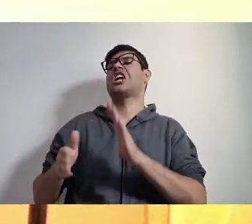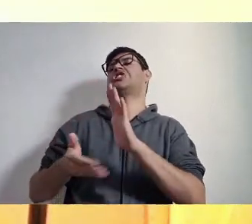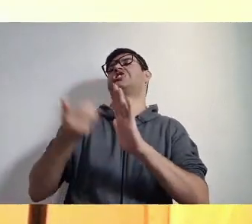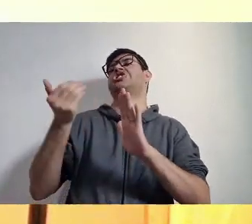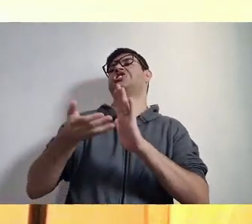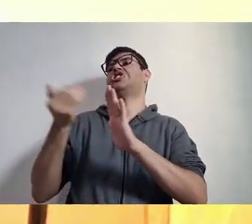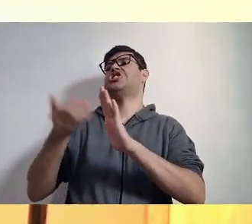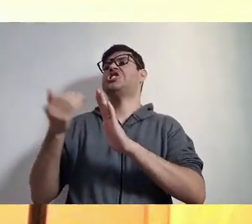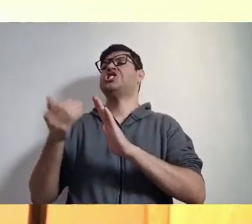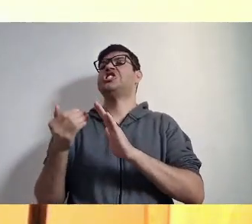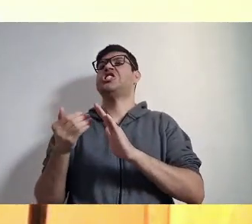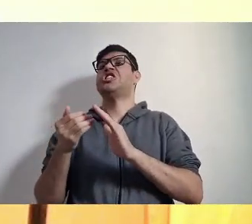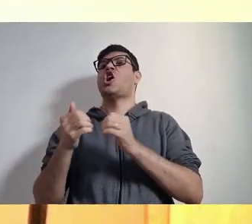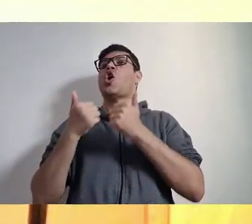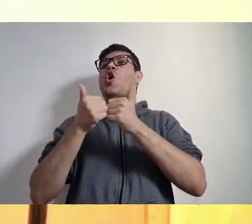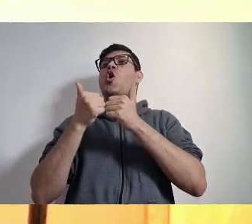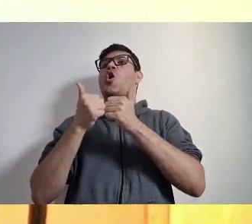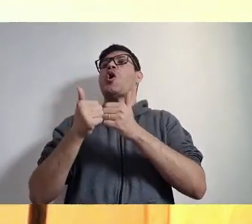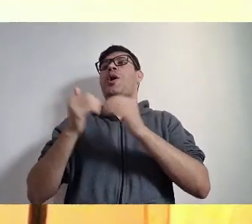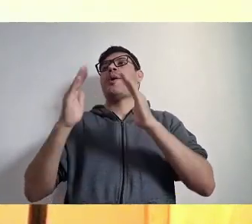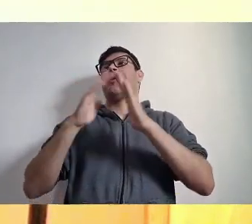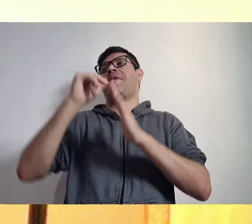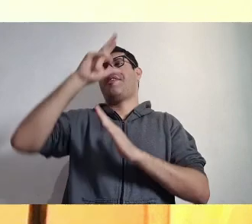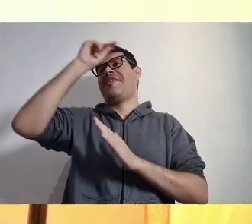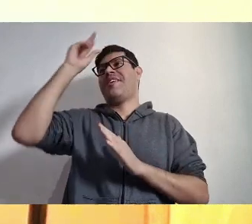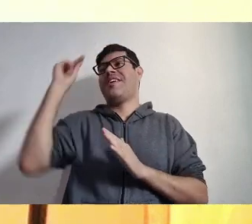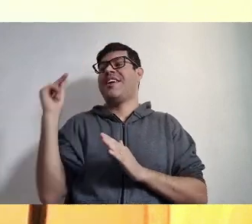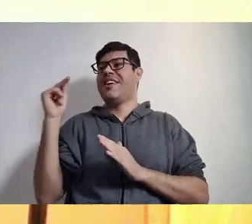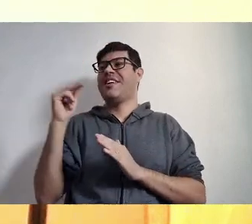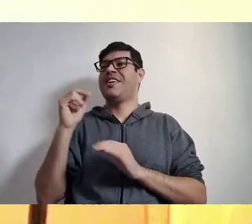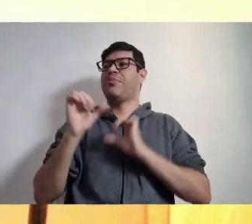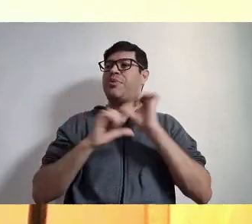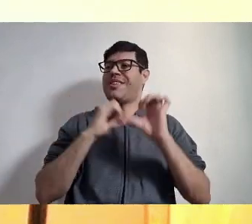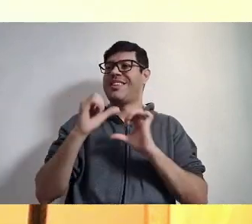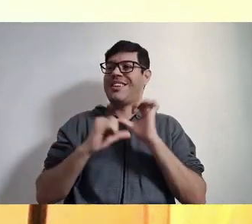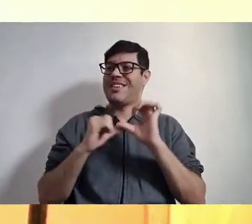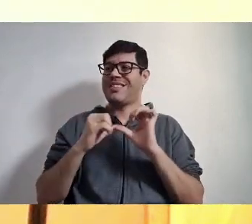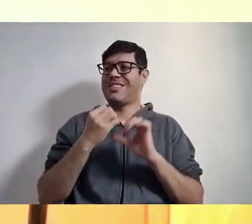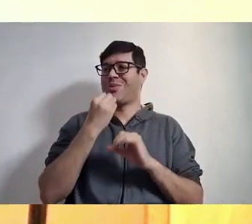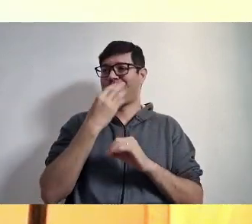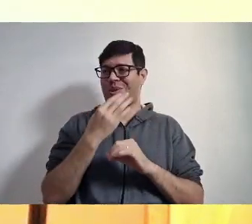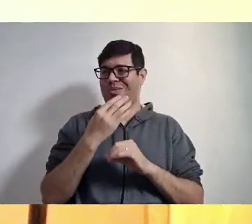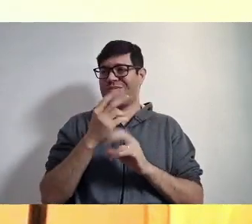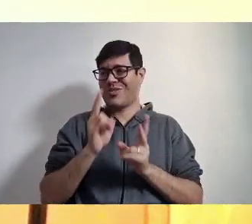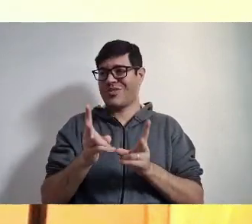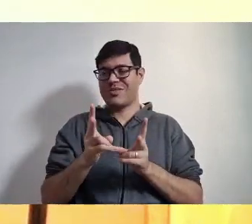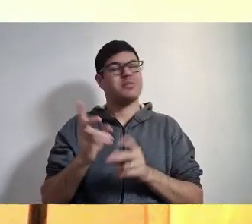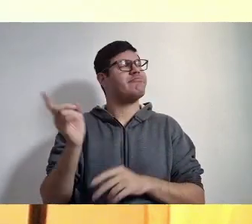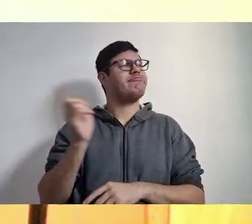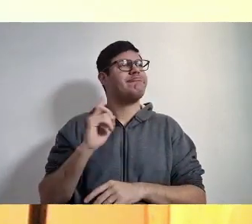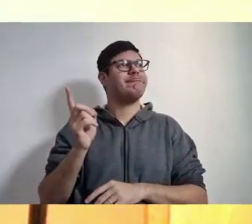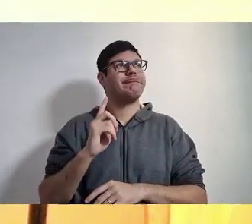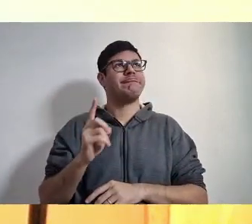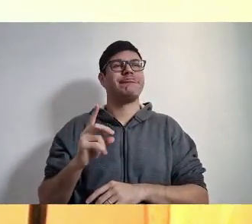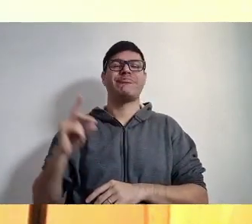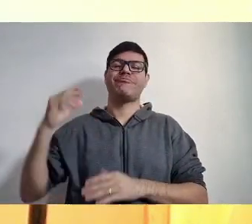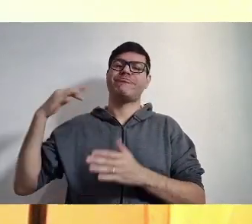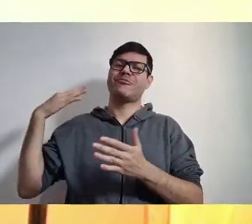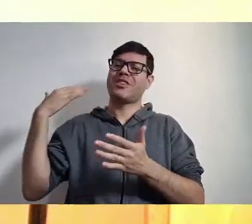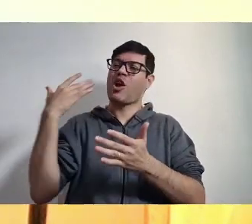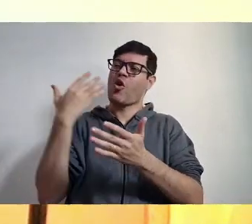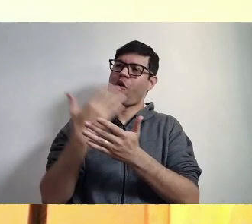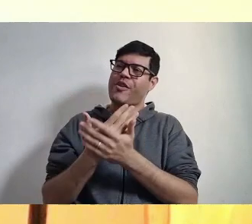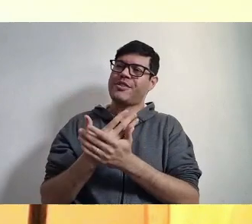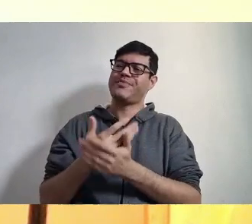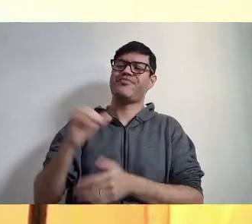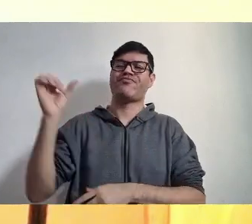pôr os ônibus da prefeitura. De lá para cá nunca mais ficou bom, para dizer a verdade. Porque entra o E o